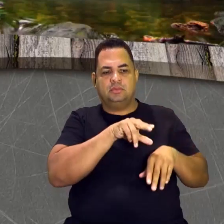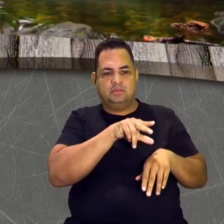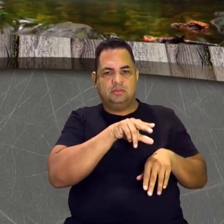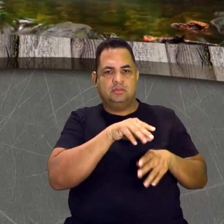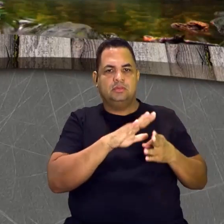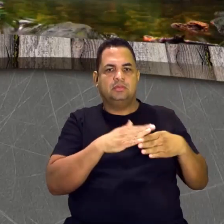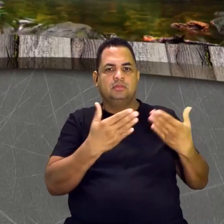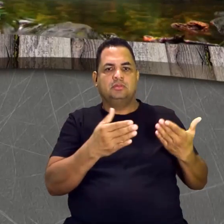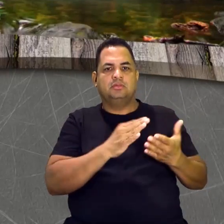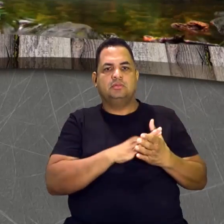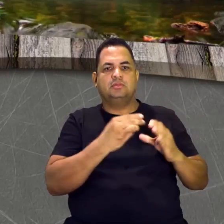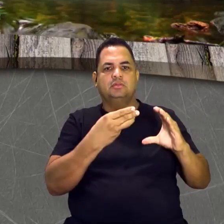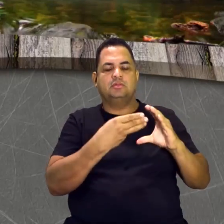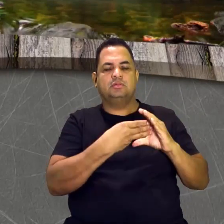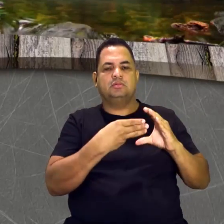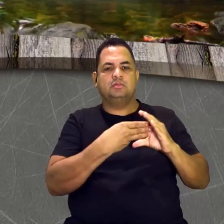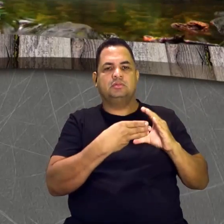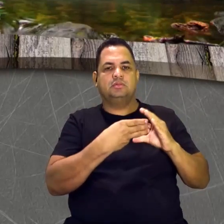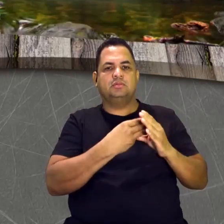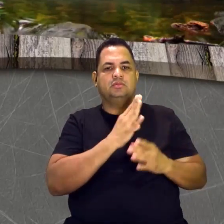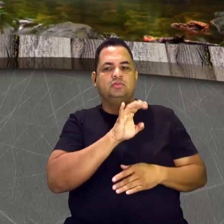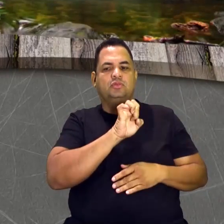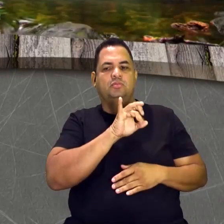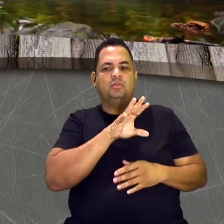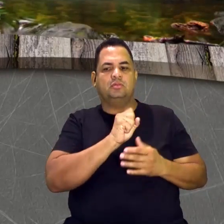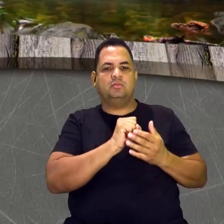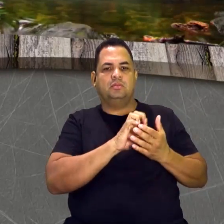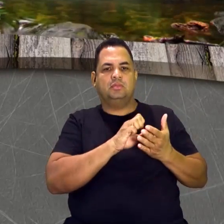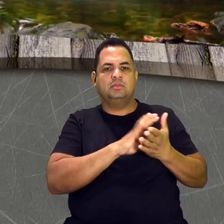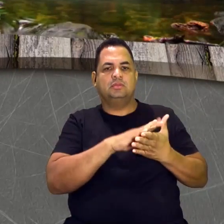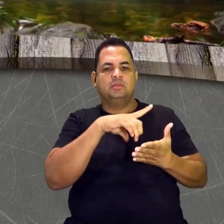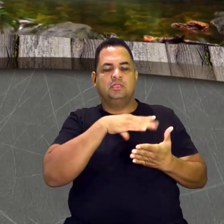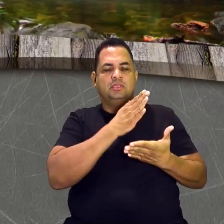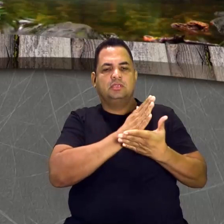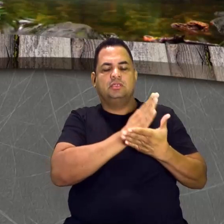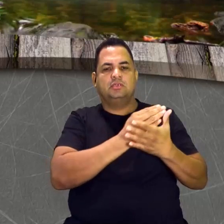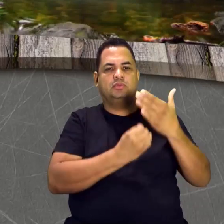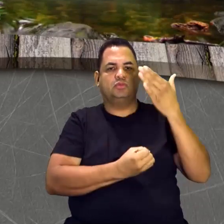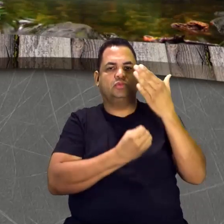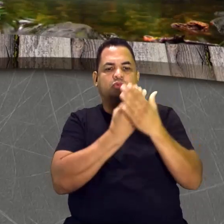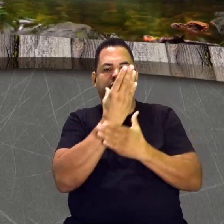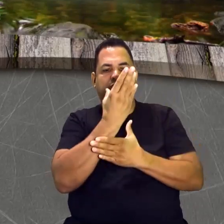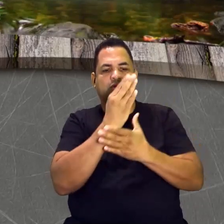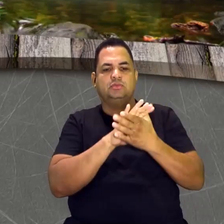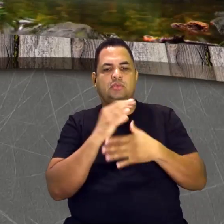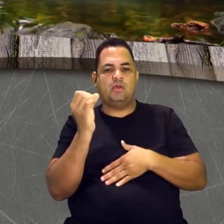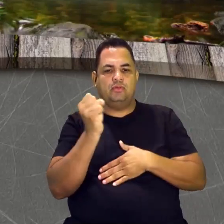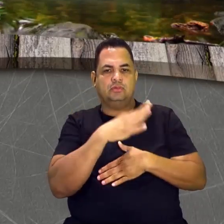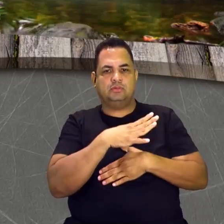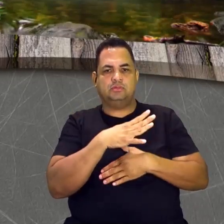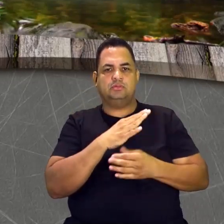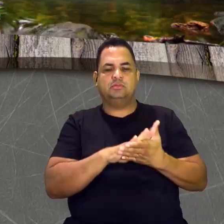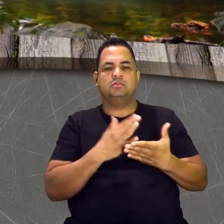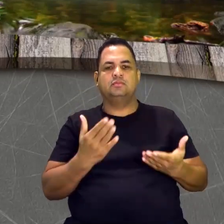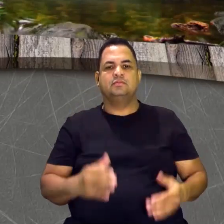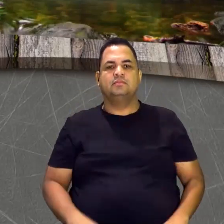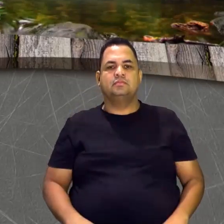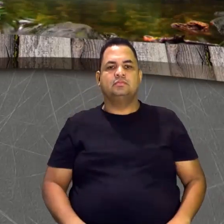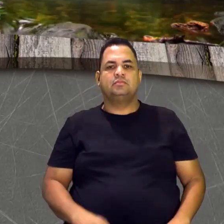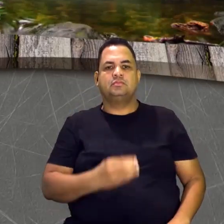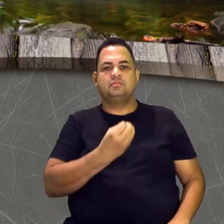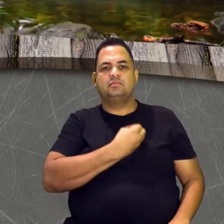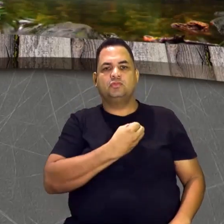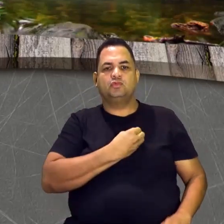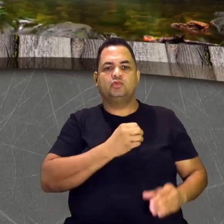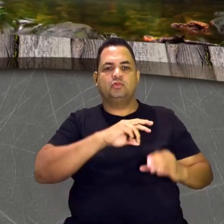iguais, ou seja, as células somáticas vão sofrer divisões e vão gerar células iguais a ela no que diz respeito ao número